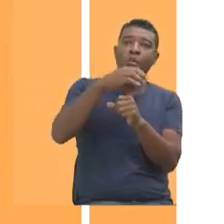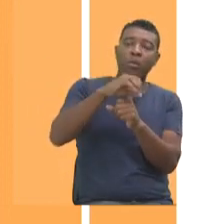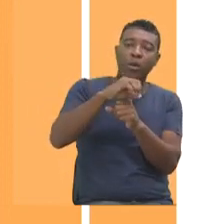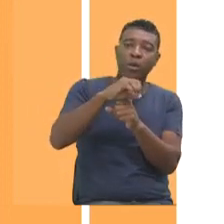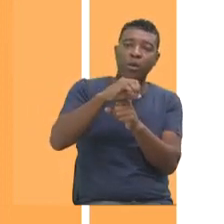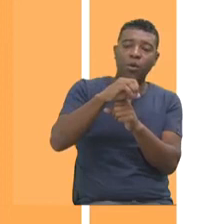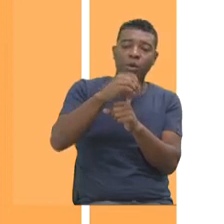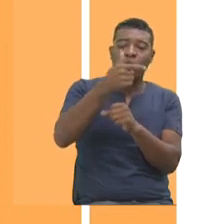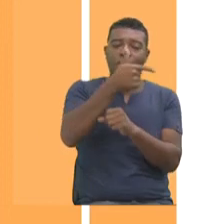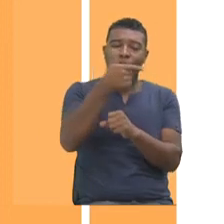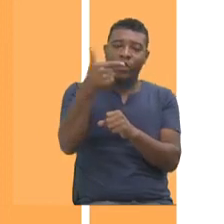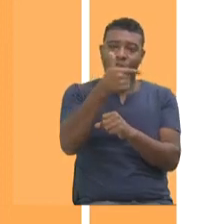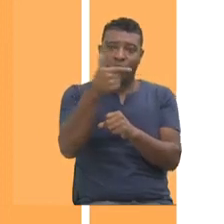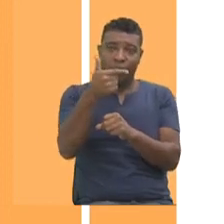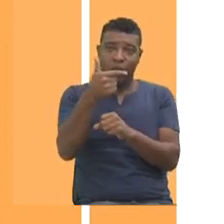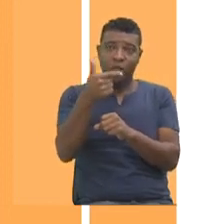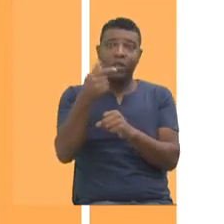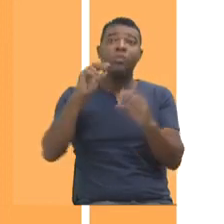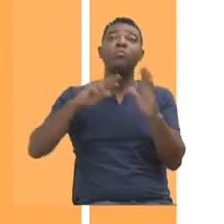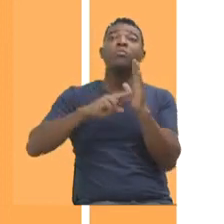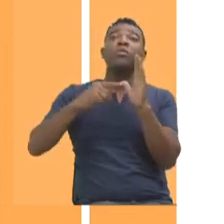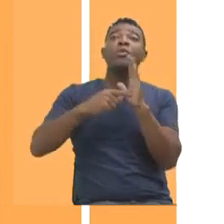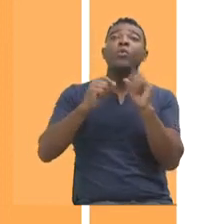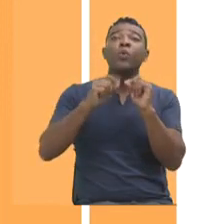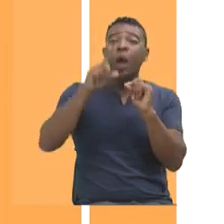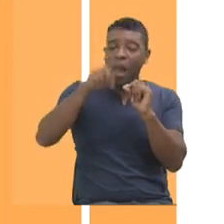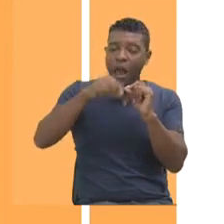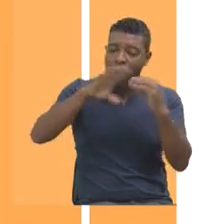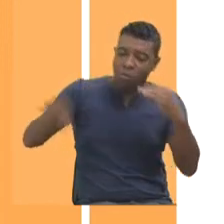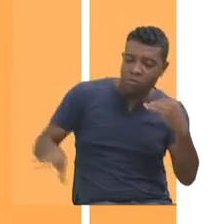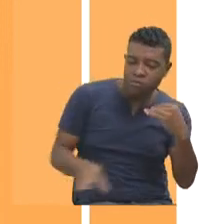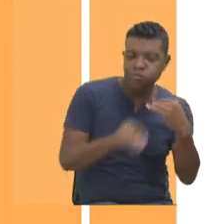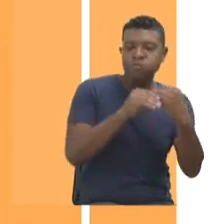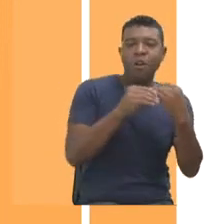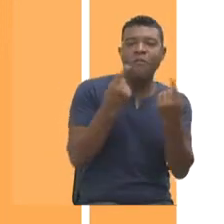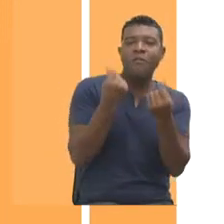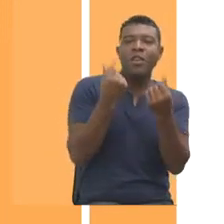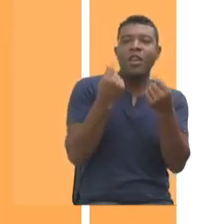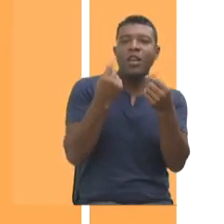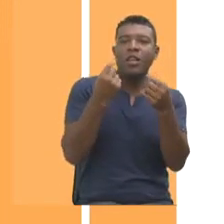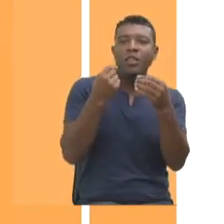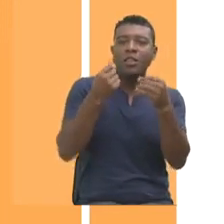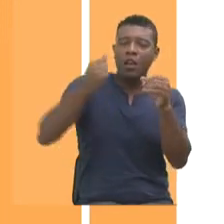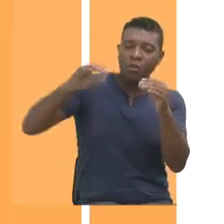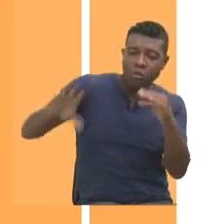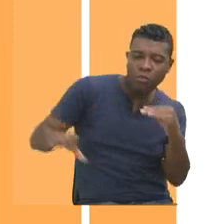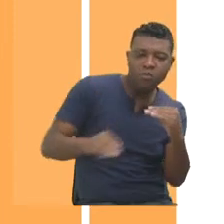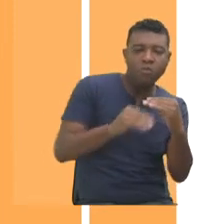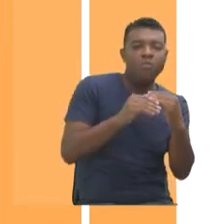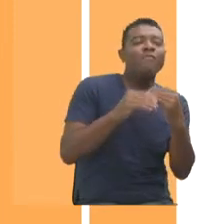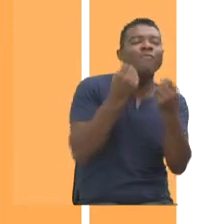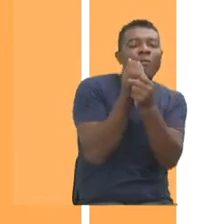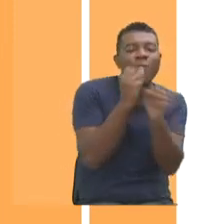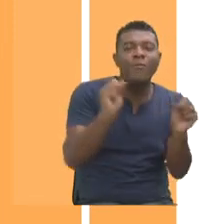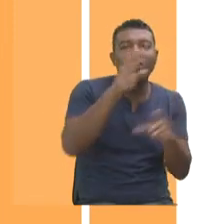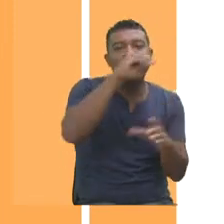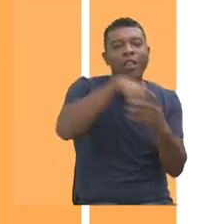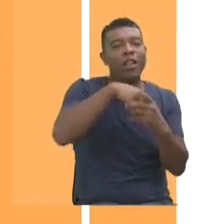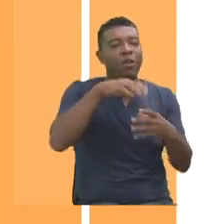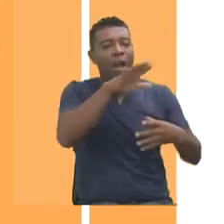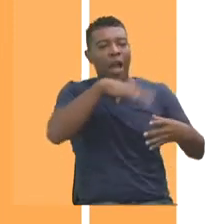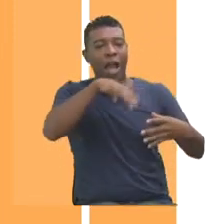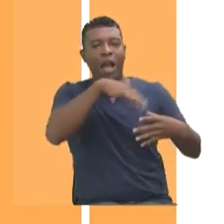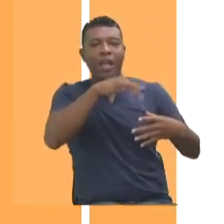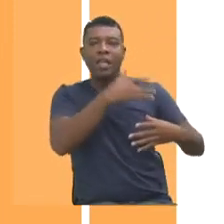um acréscimo financeiro muito grande na saúde pública Mas eu sempre converso com a minha equipe